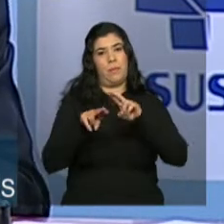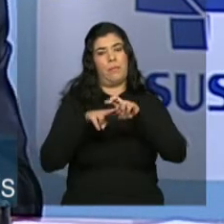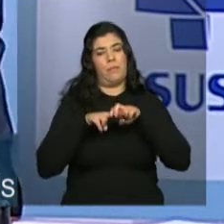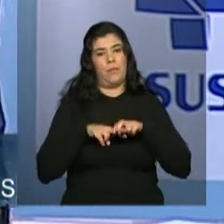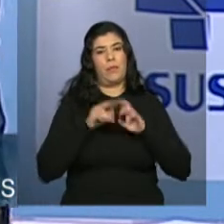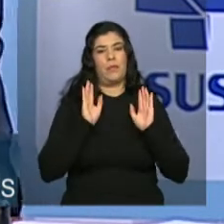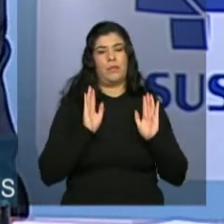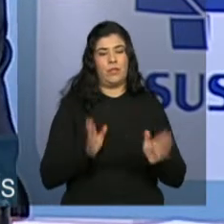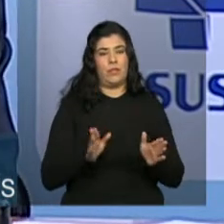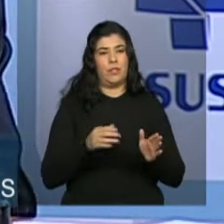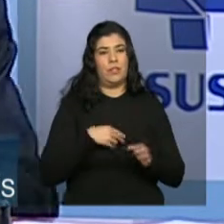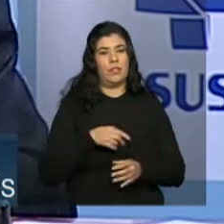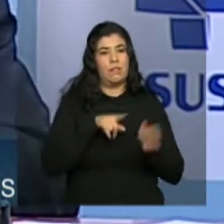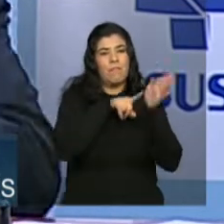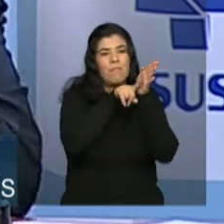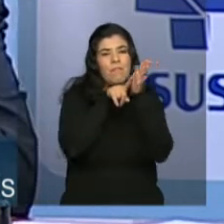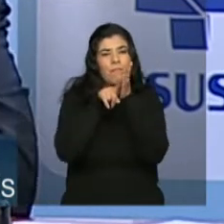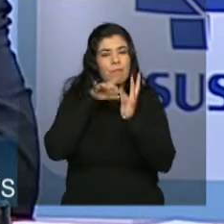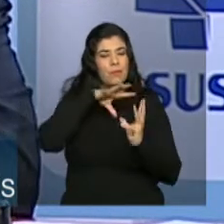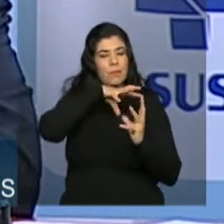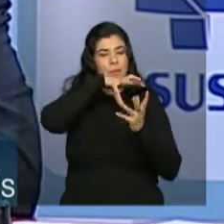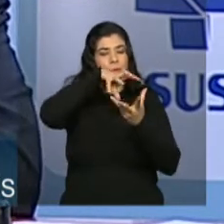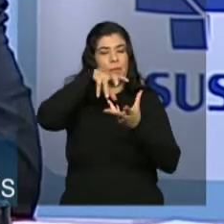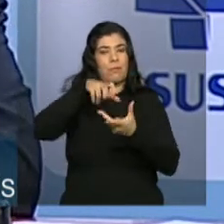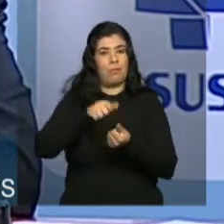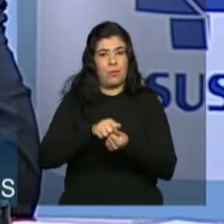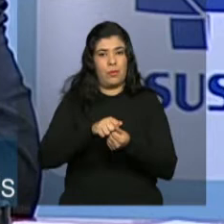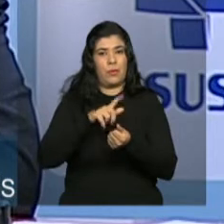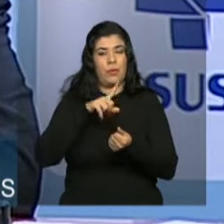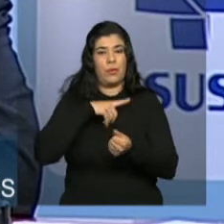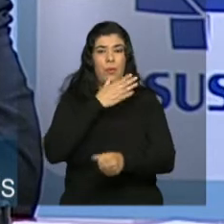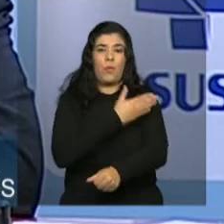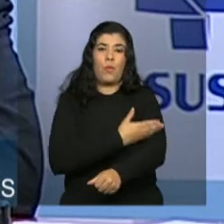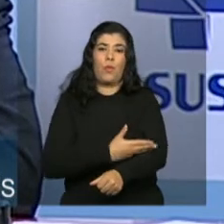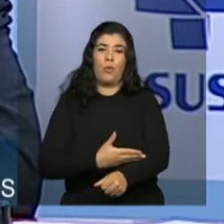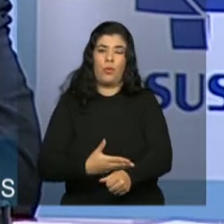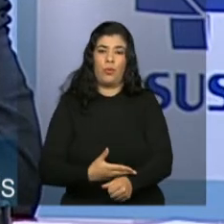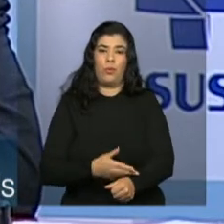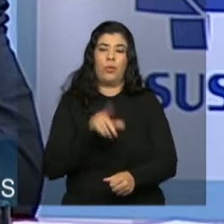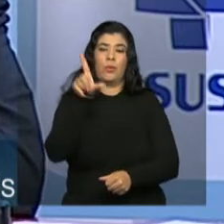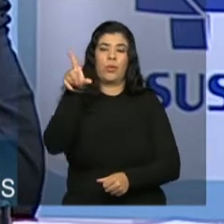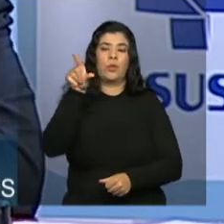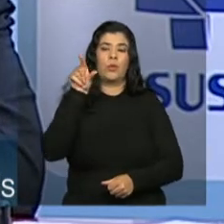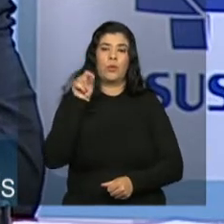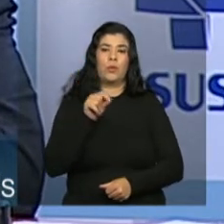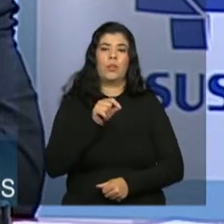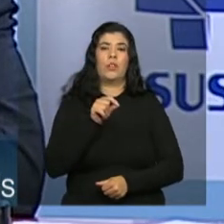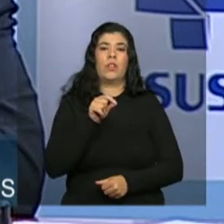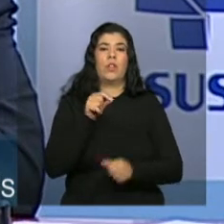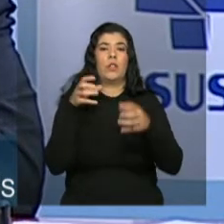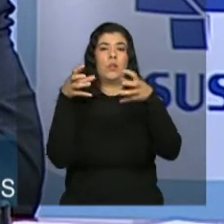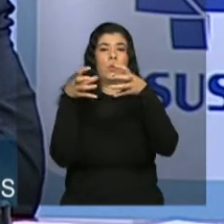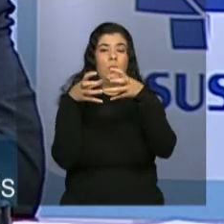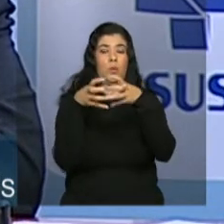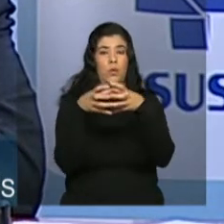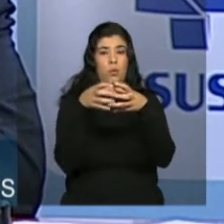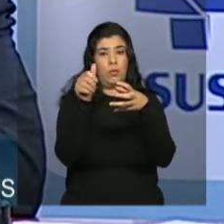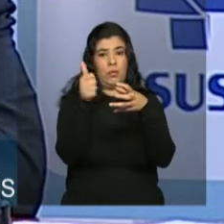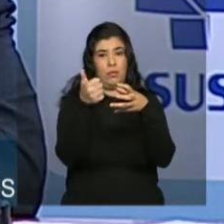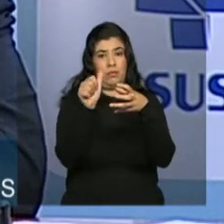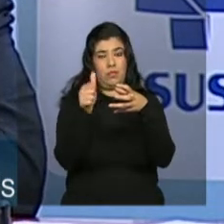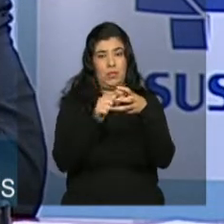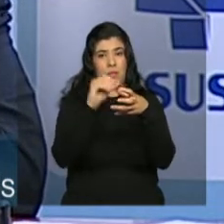consideramos quando a gente olha no mundo há uma tendência de passar usar essa família TV quatro porque ela é uma